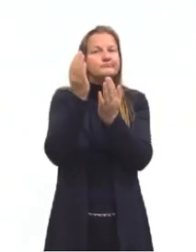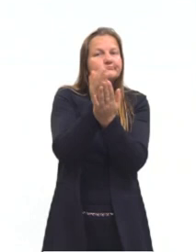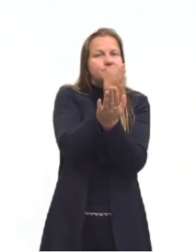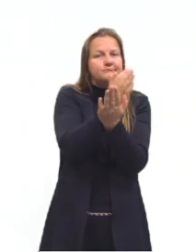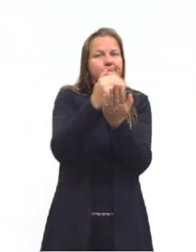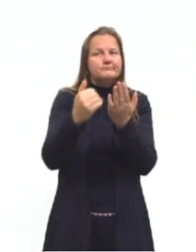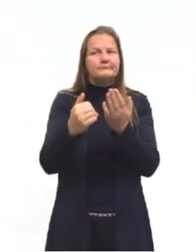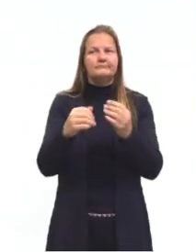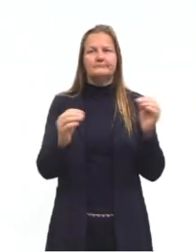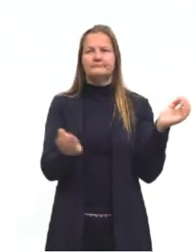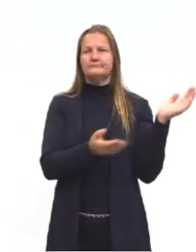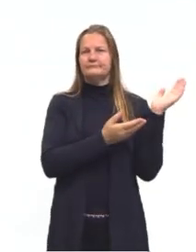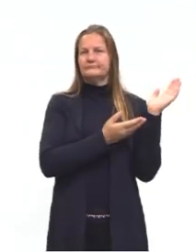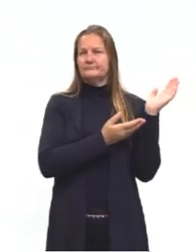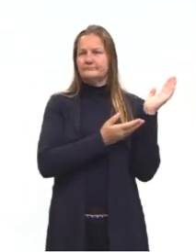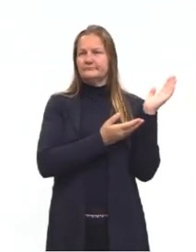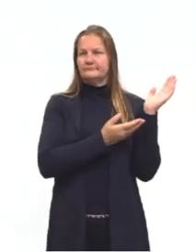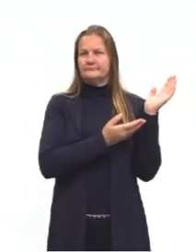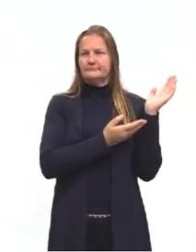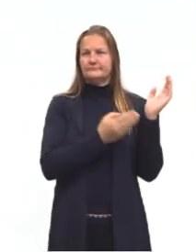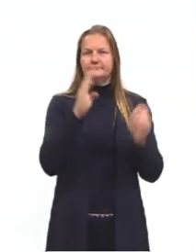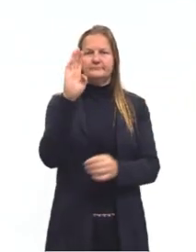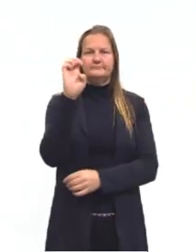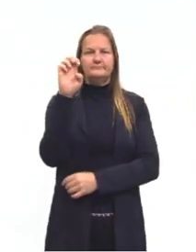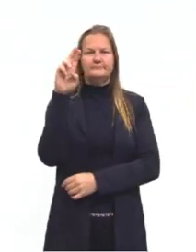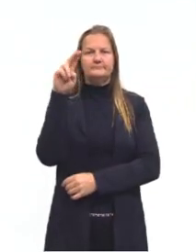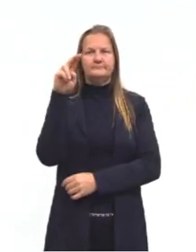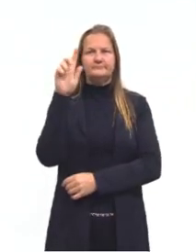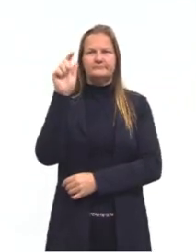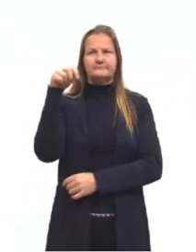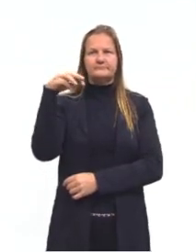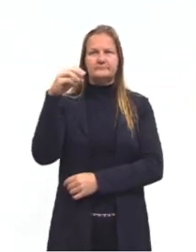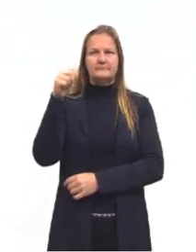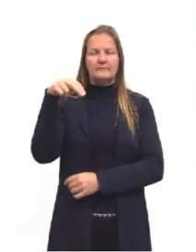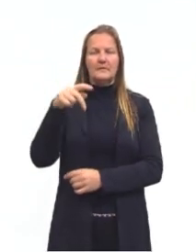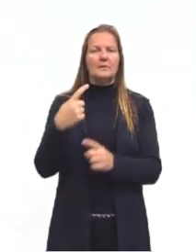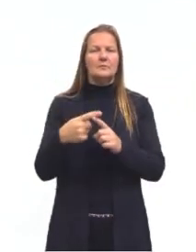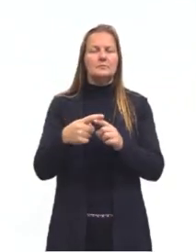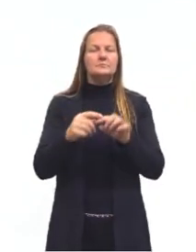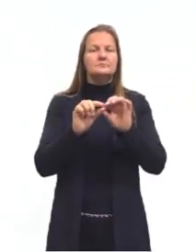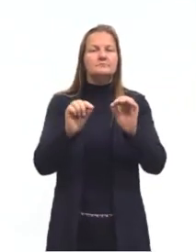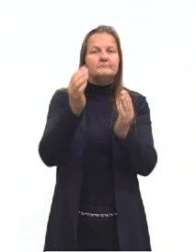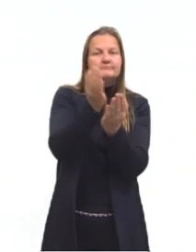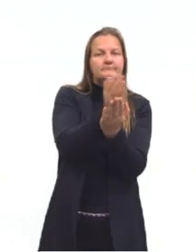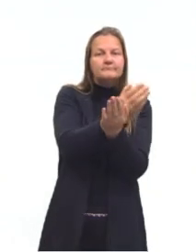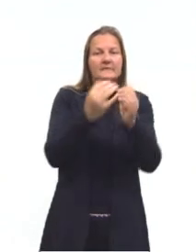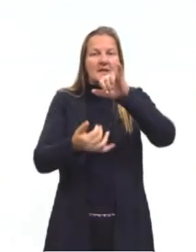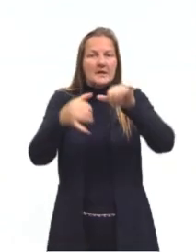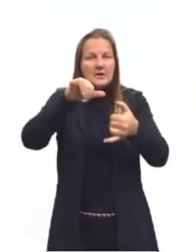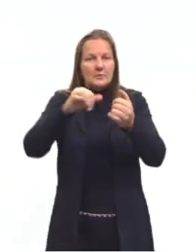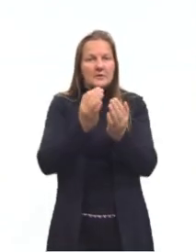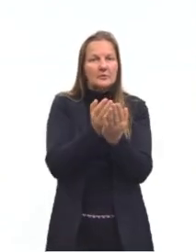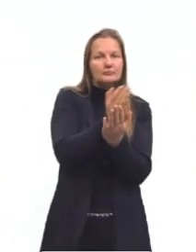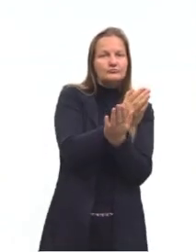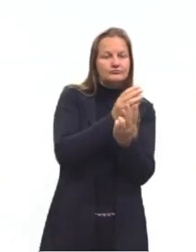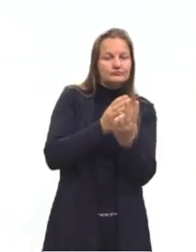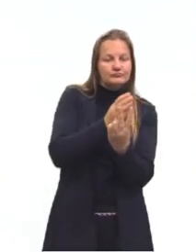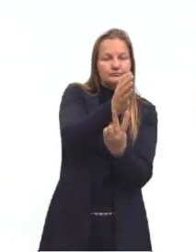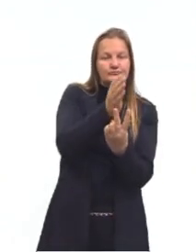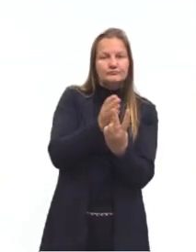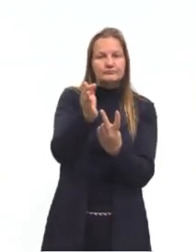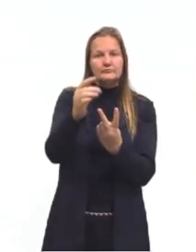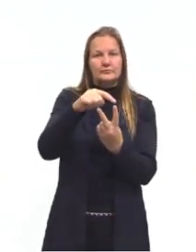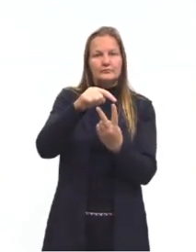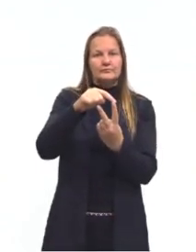que trouxe a imagem do Bergman ele dividiu simplesmente de que a química orgânica é a química que